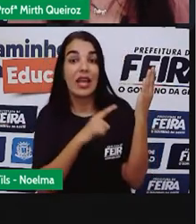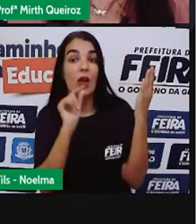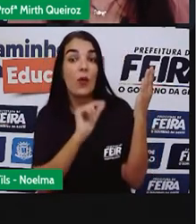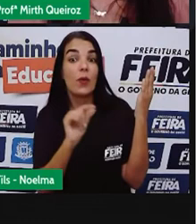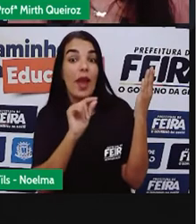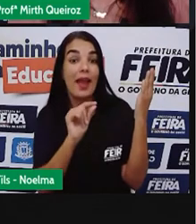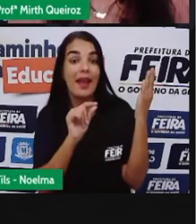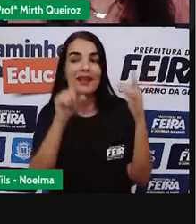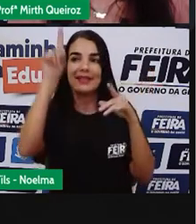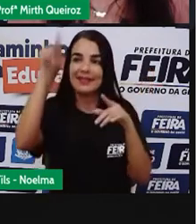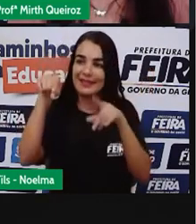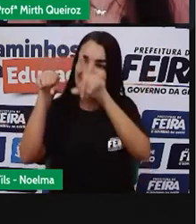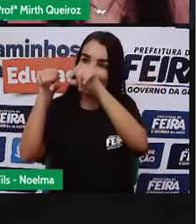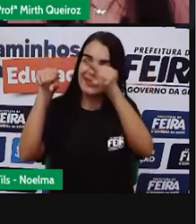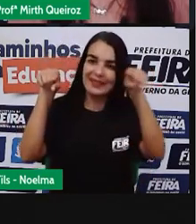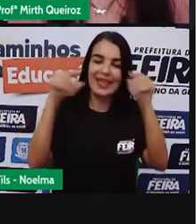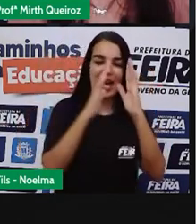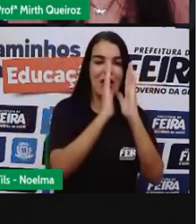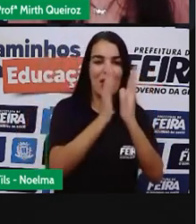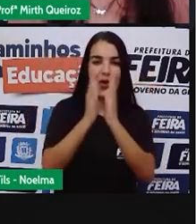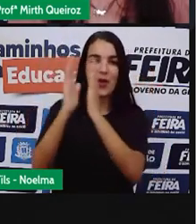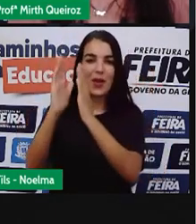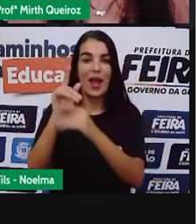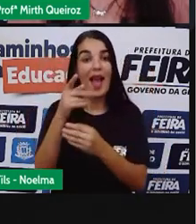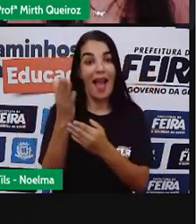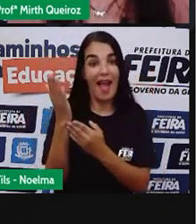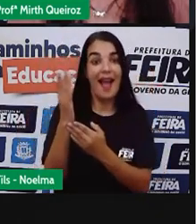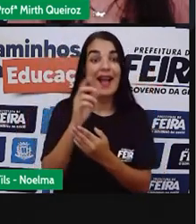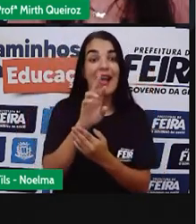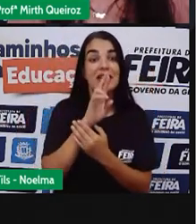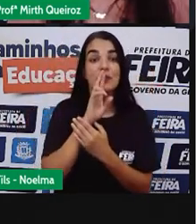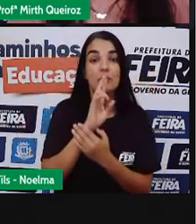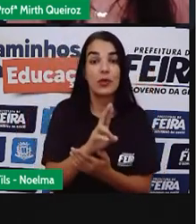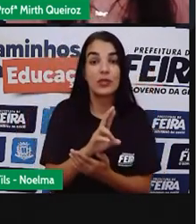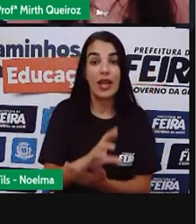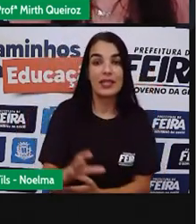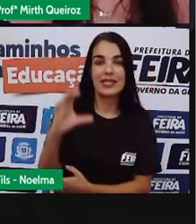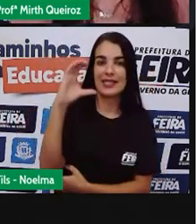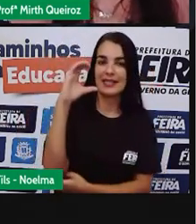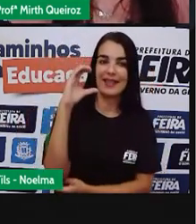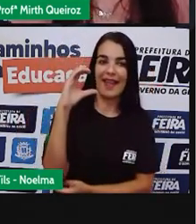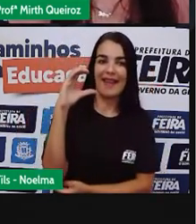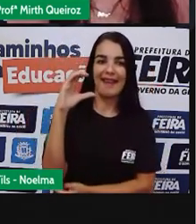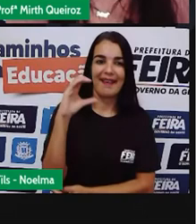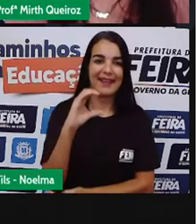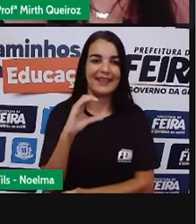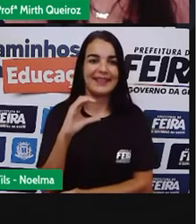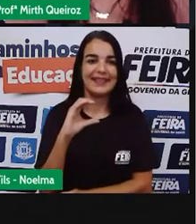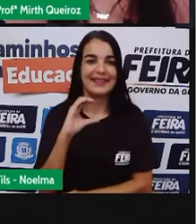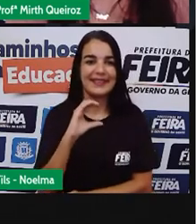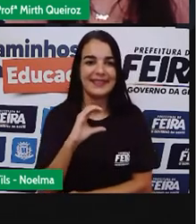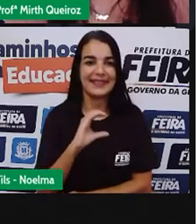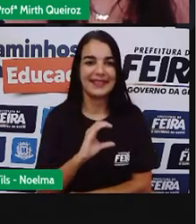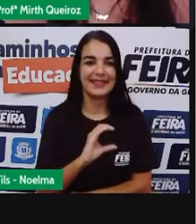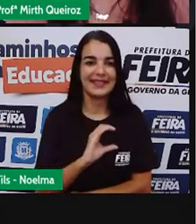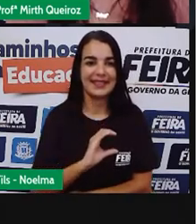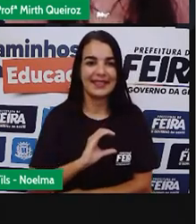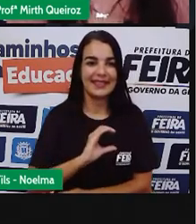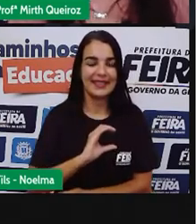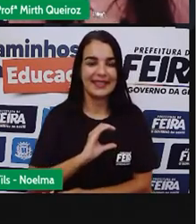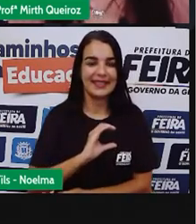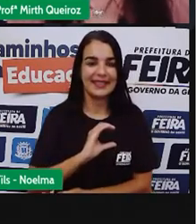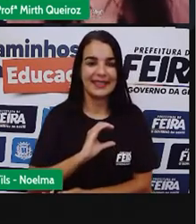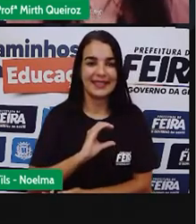de colunas. Então, a alternativa correta é a alternativa C. Quem marcou a alternativa